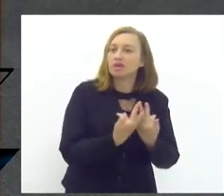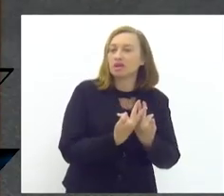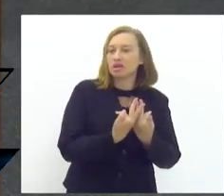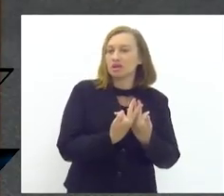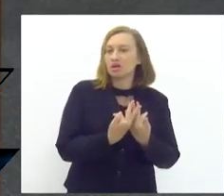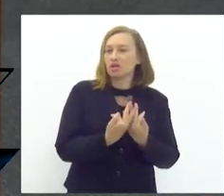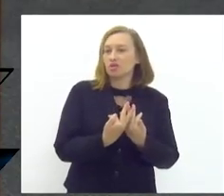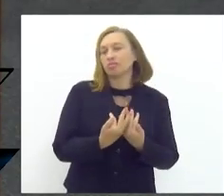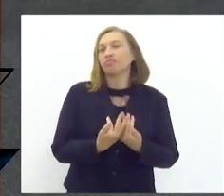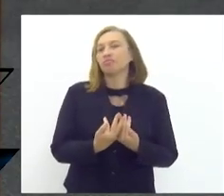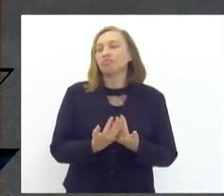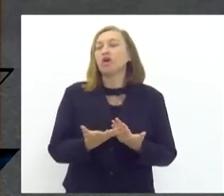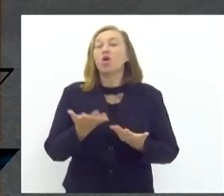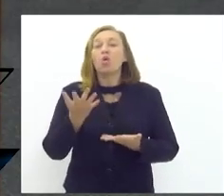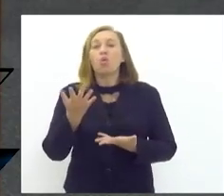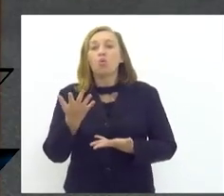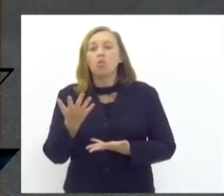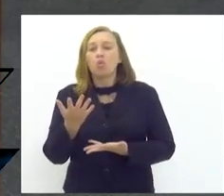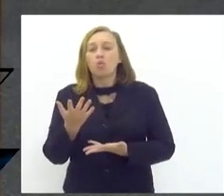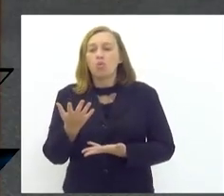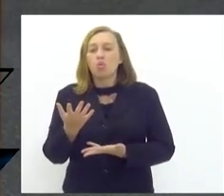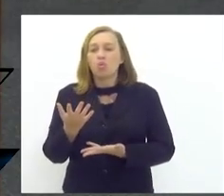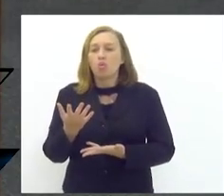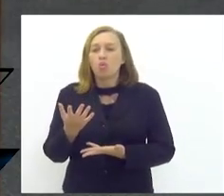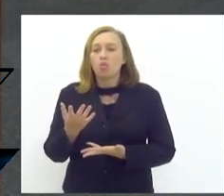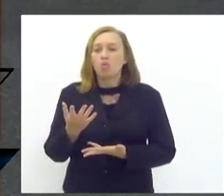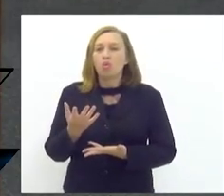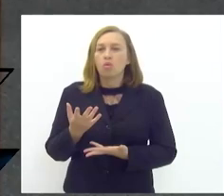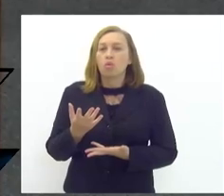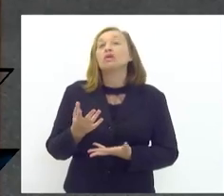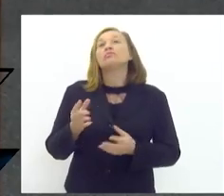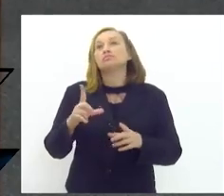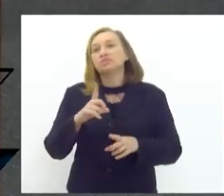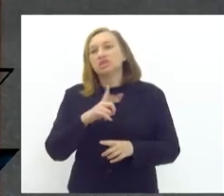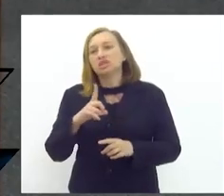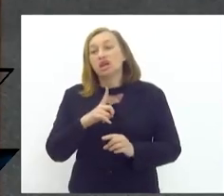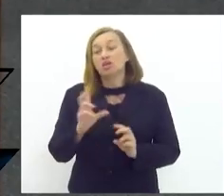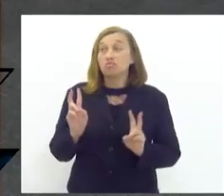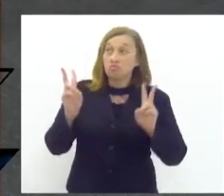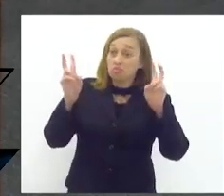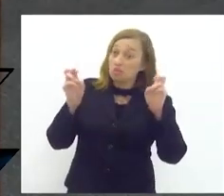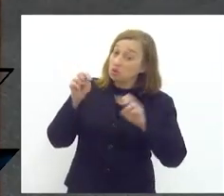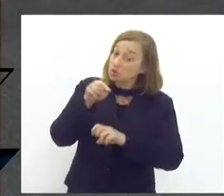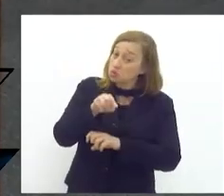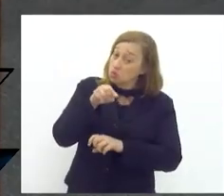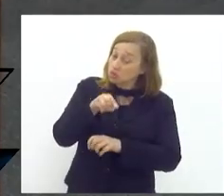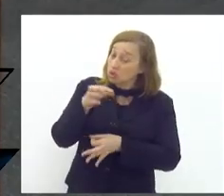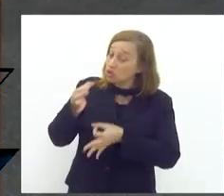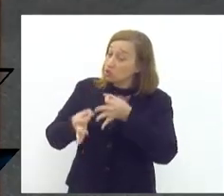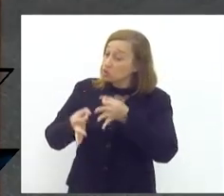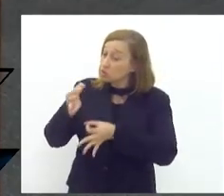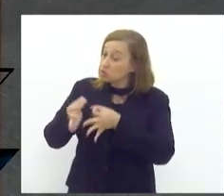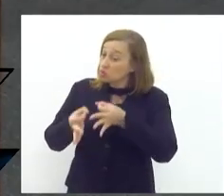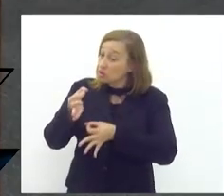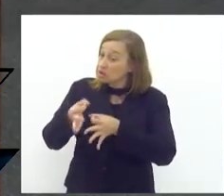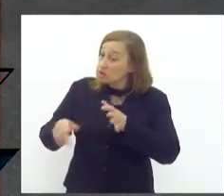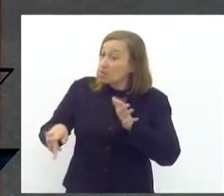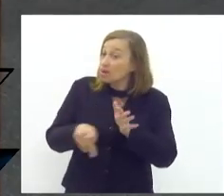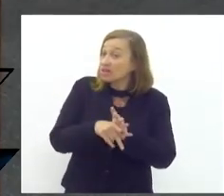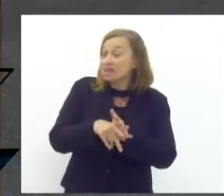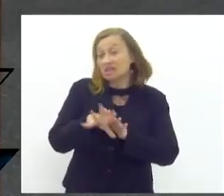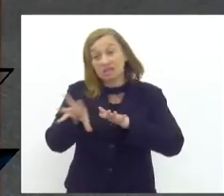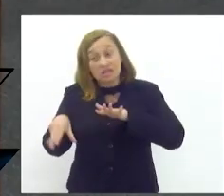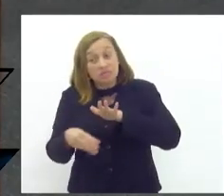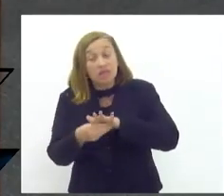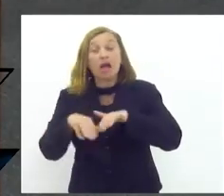que há uma imprecisão jurídica nesta nesta emenda e portanto